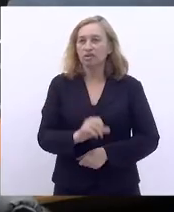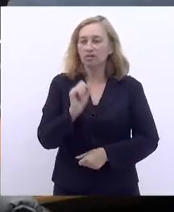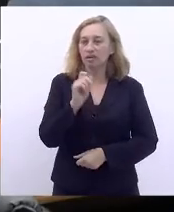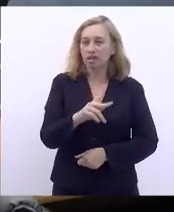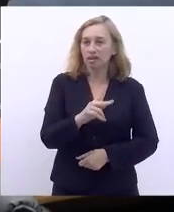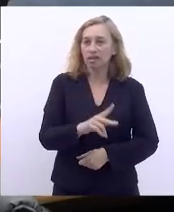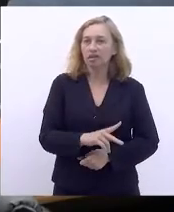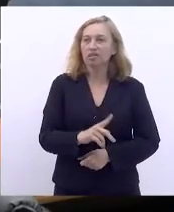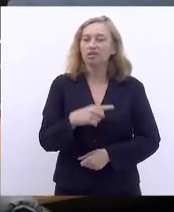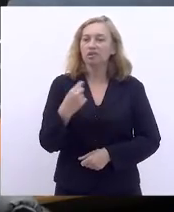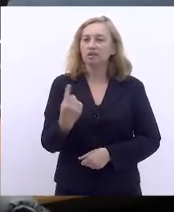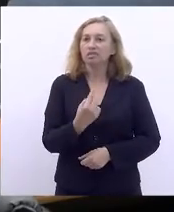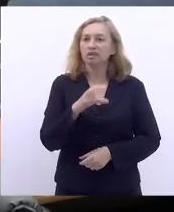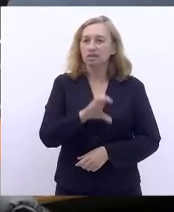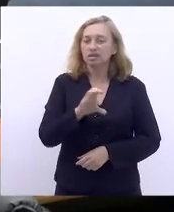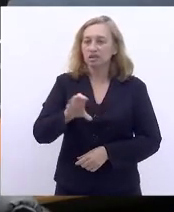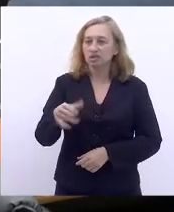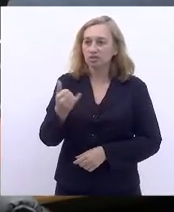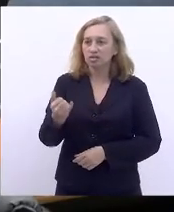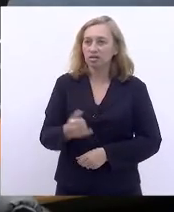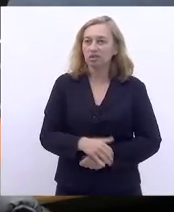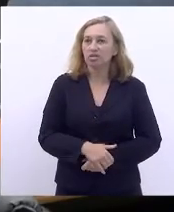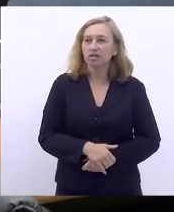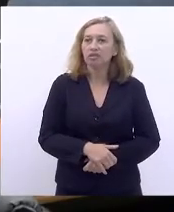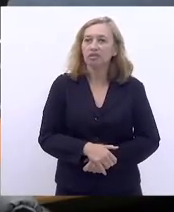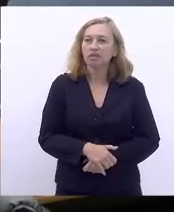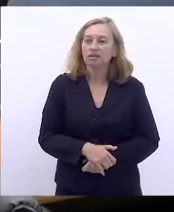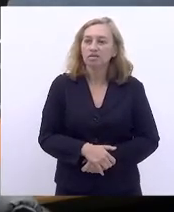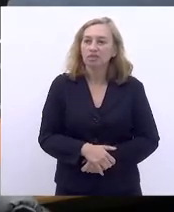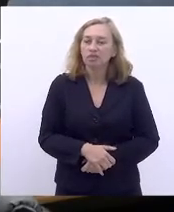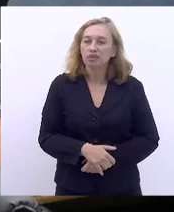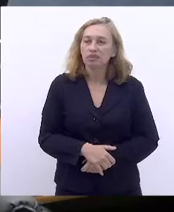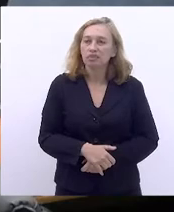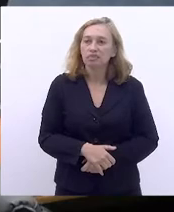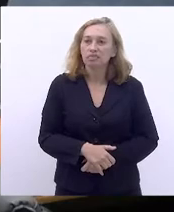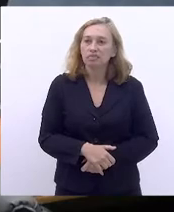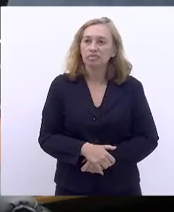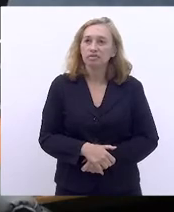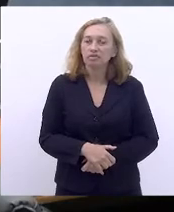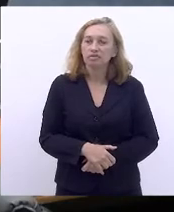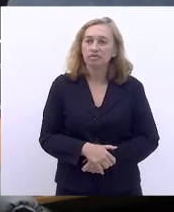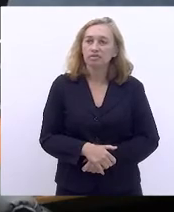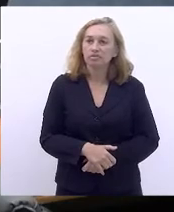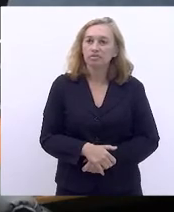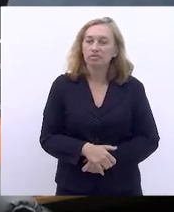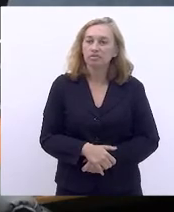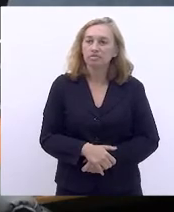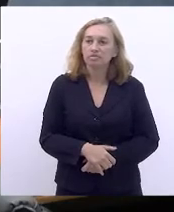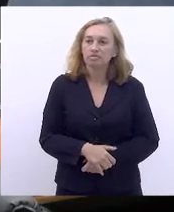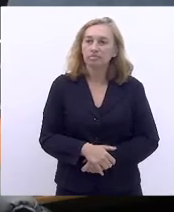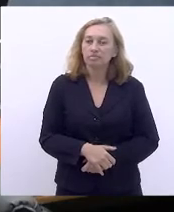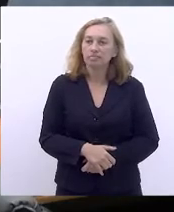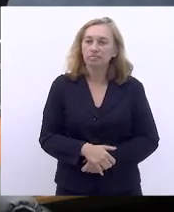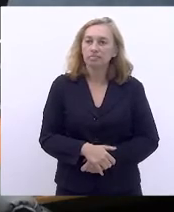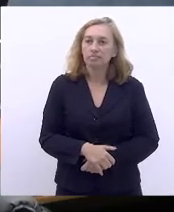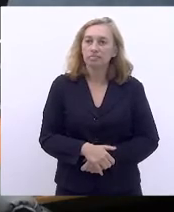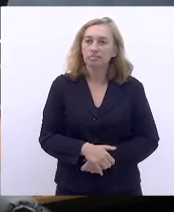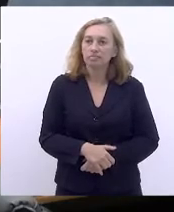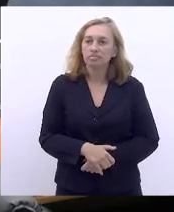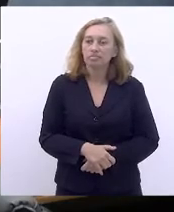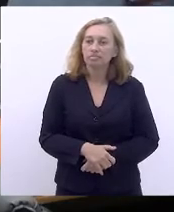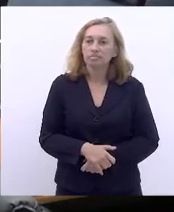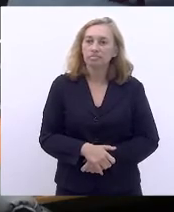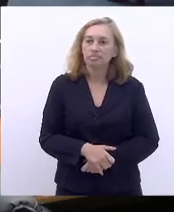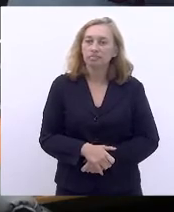Após a CCJ. Então, fiquem todos com a nossa tia Ju. Cadê ela?